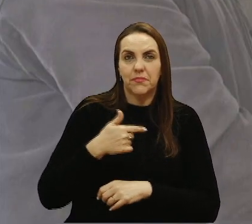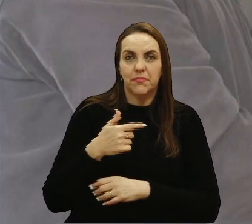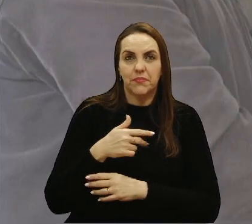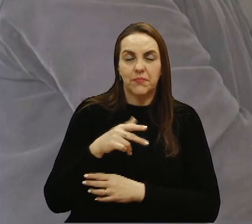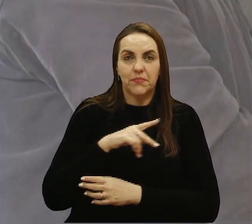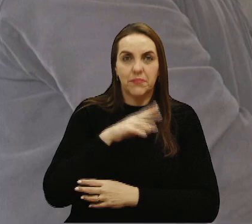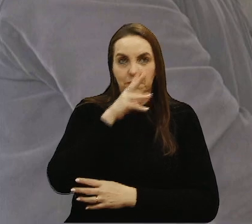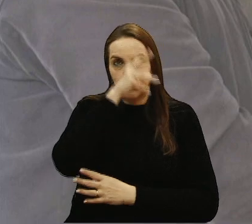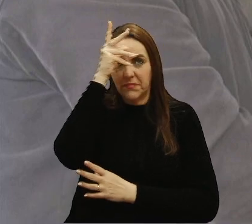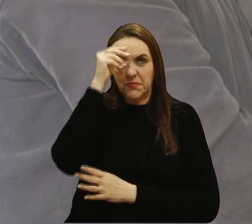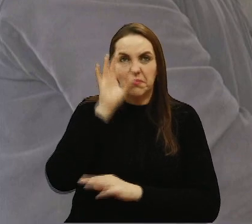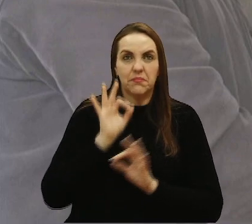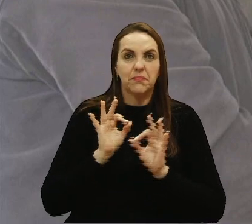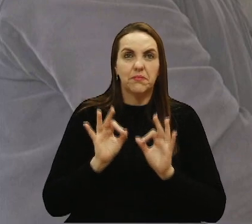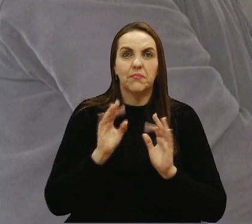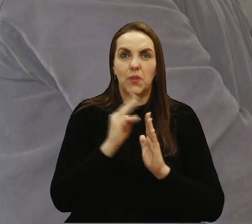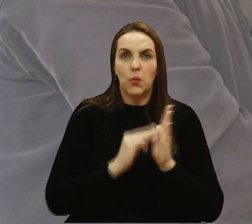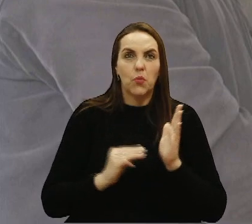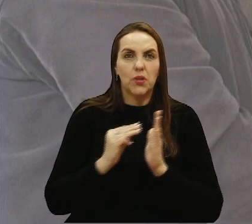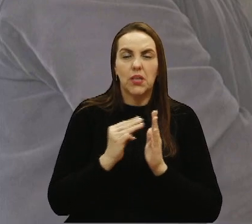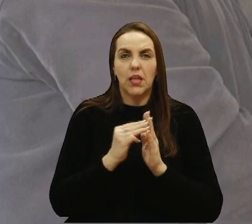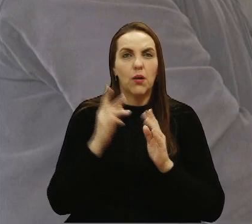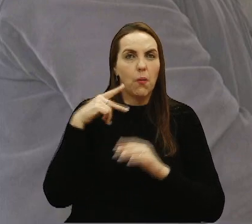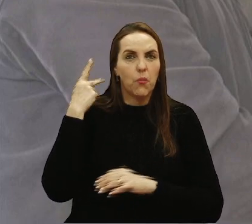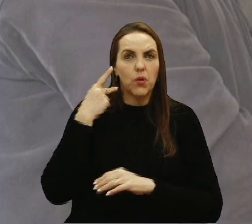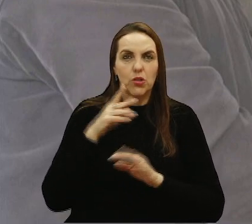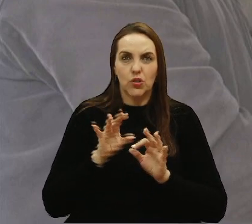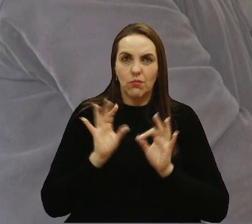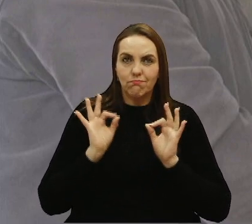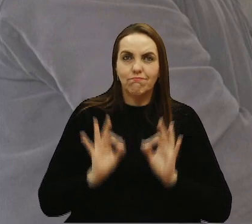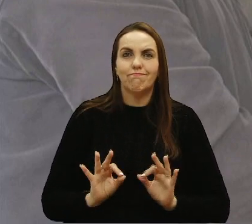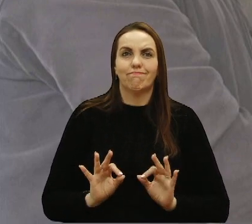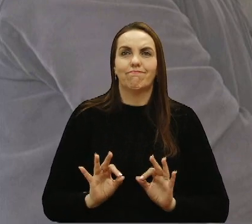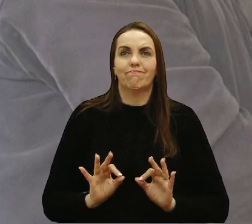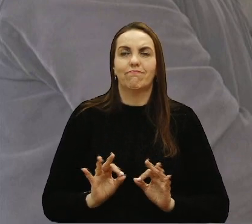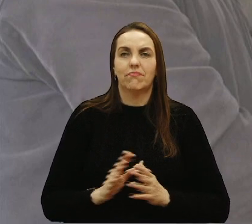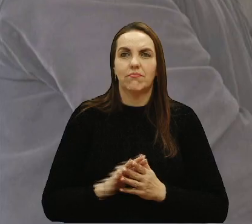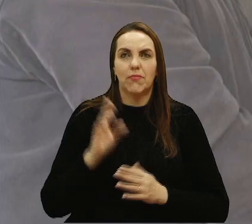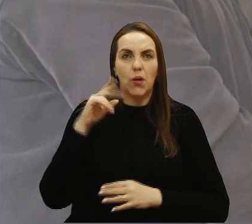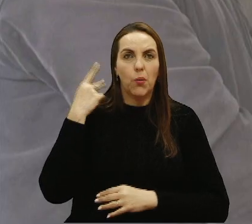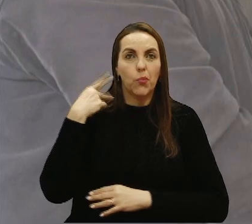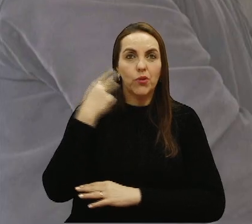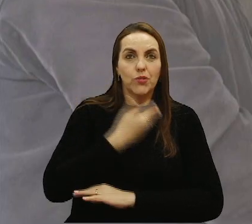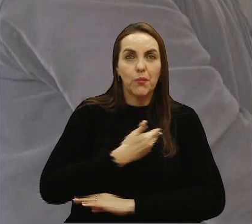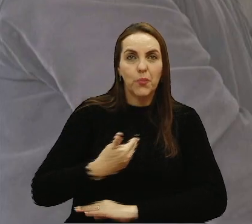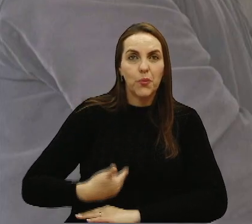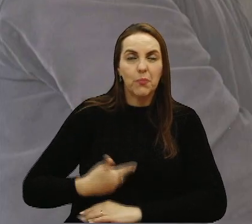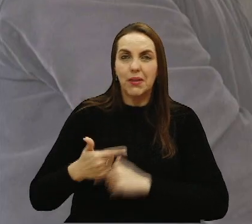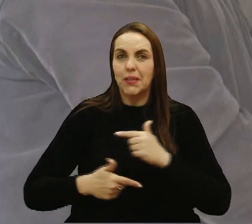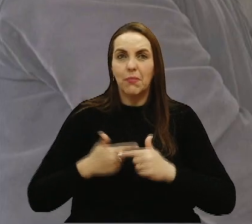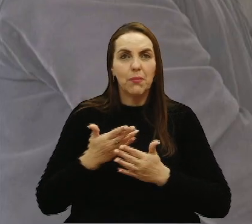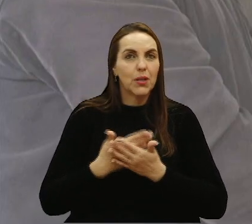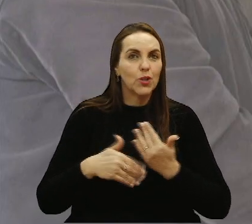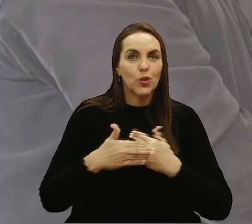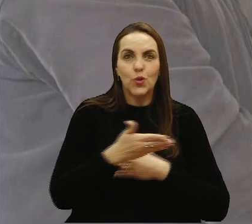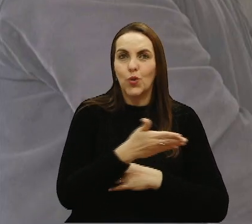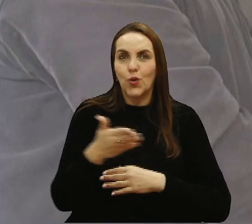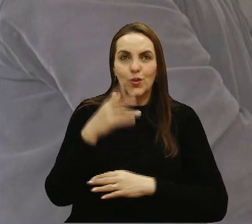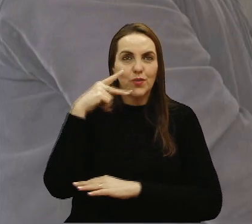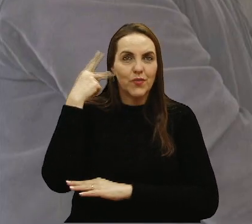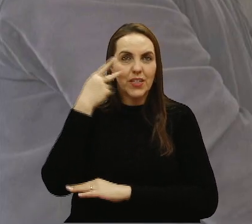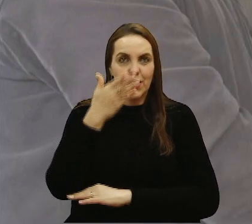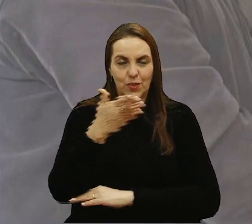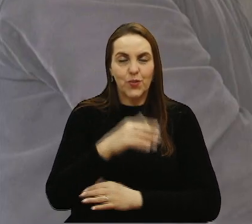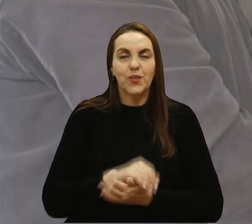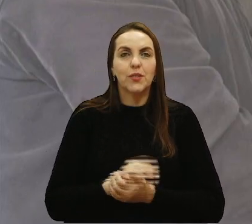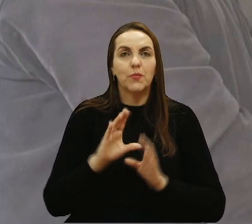que é exemplar, porque faz uma política honesta, sabe fazer políticas públicas, trabalha para todos os vereadores, e